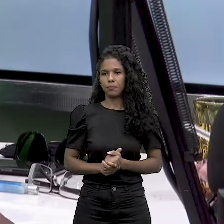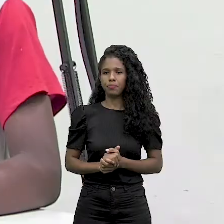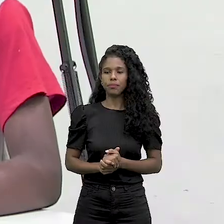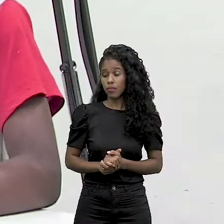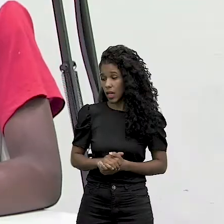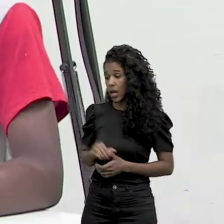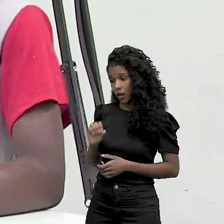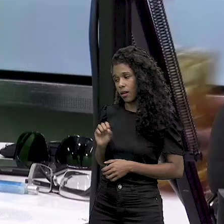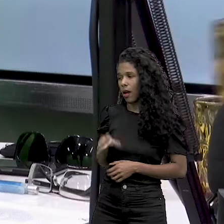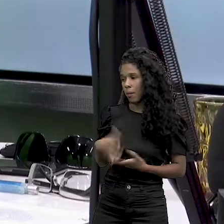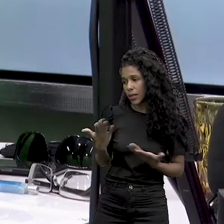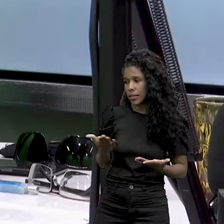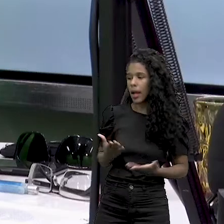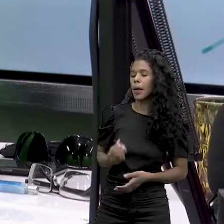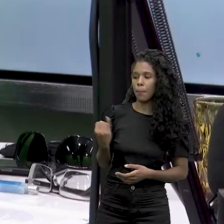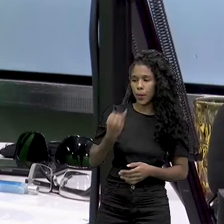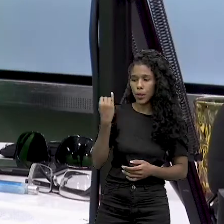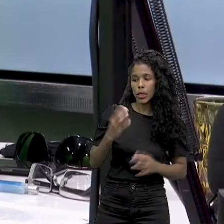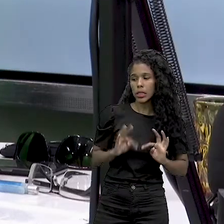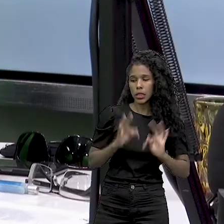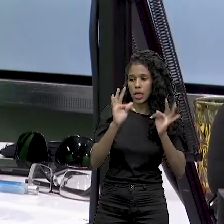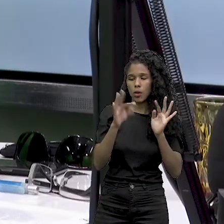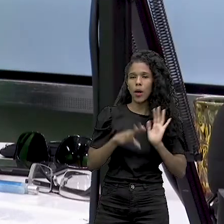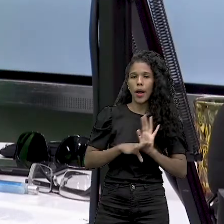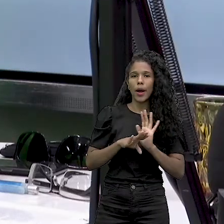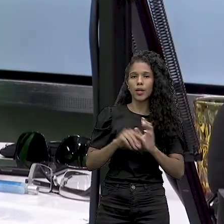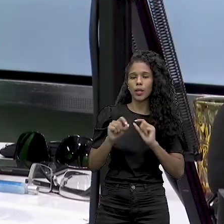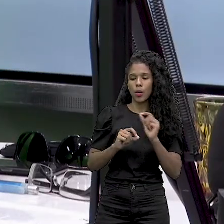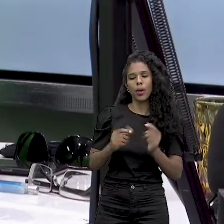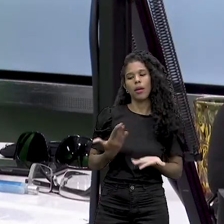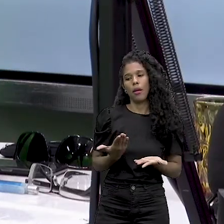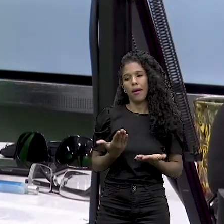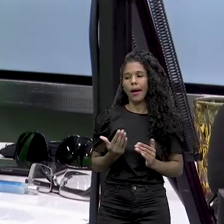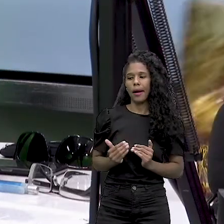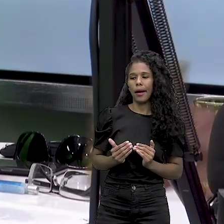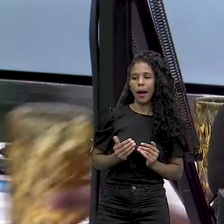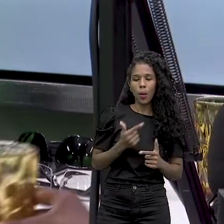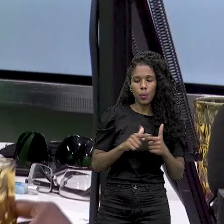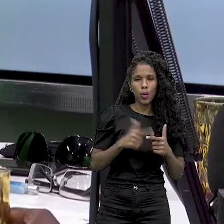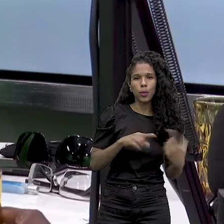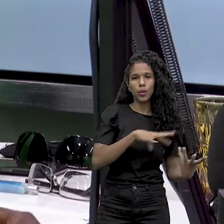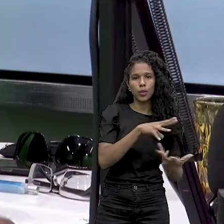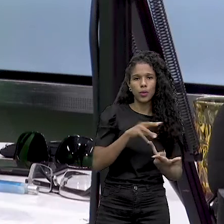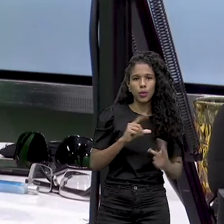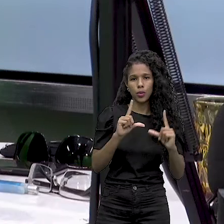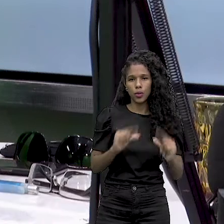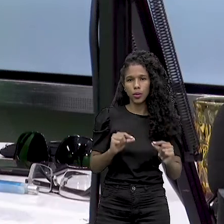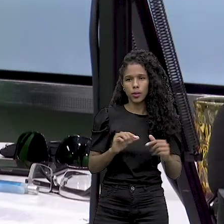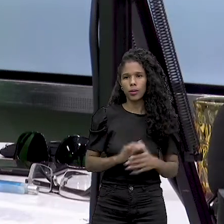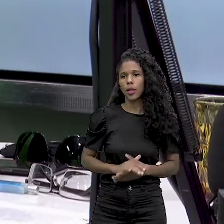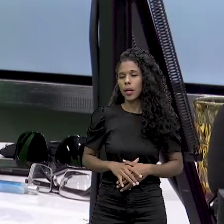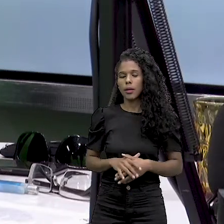Plantar... No planejamento. Então, é fundamental. Porque é o seguinte, com a competitividade criada